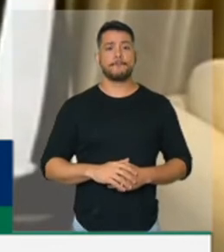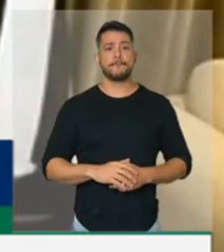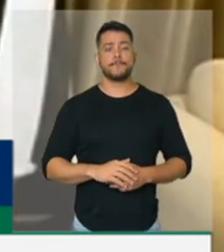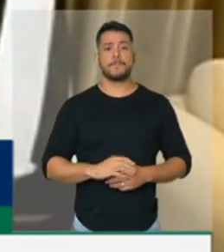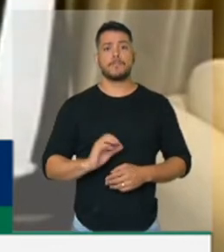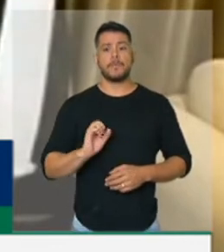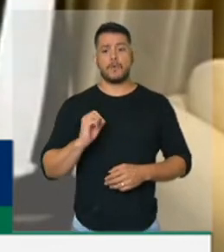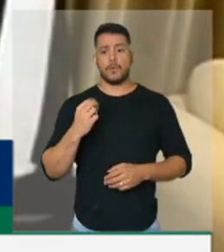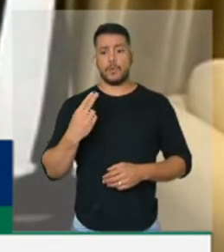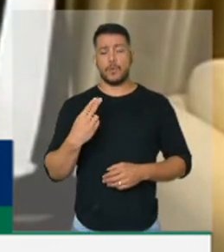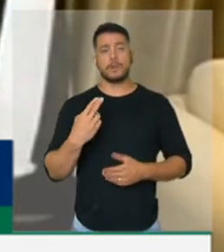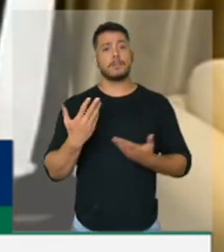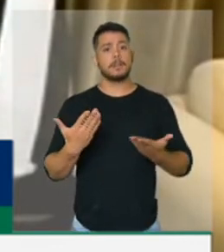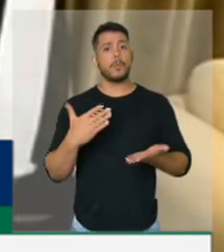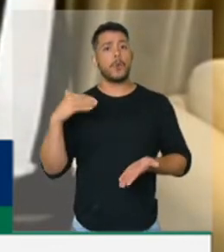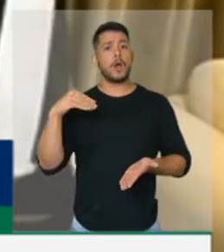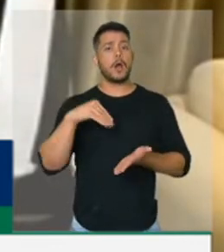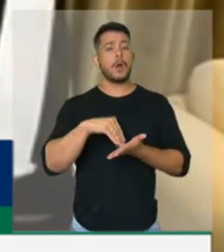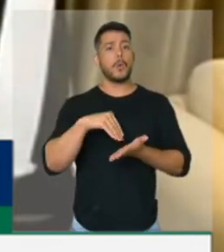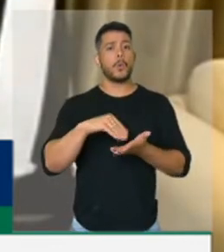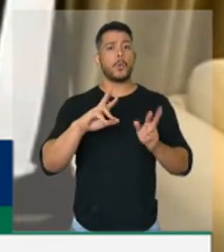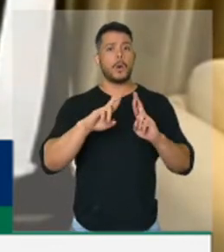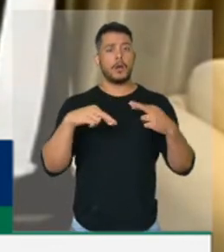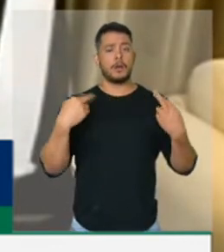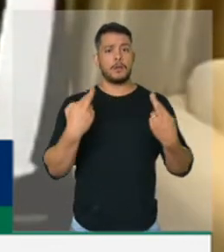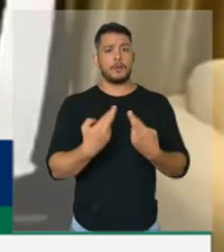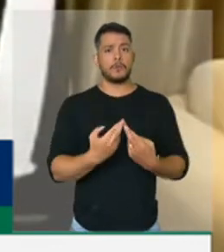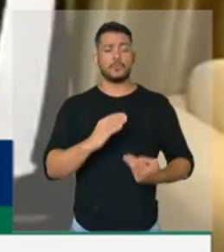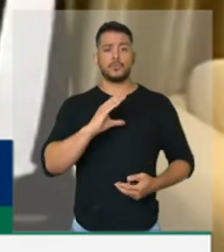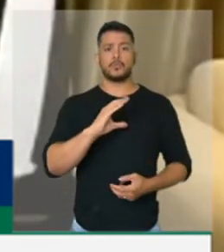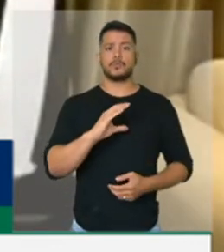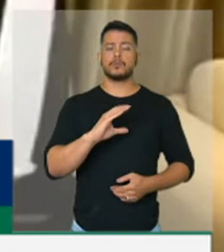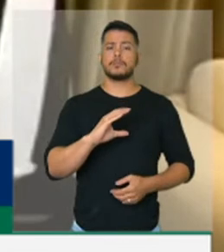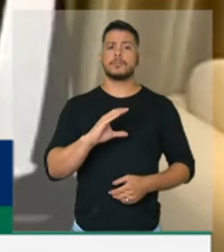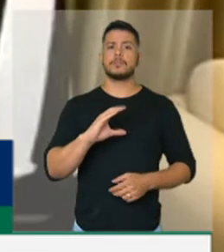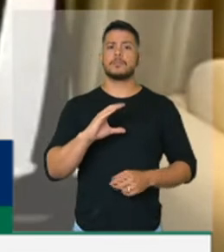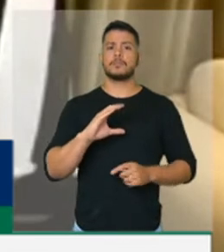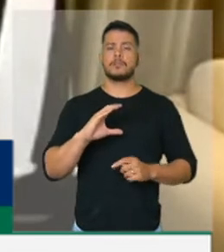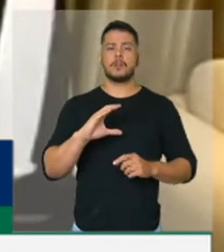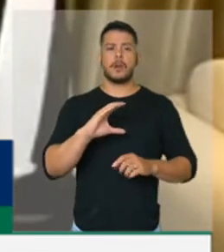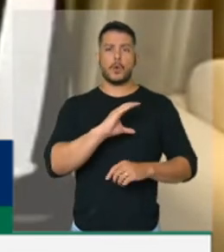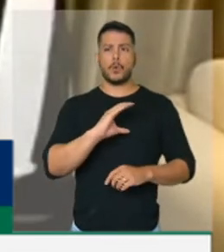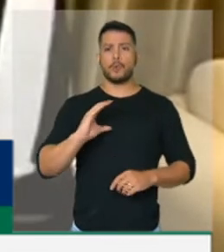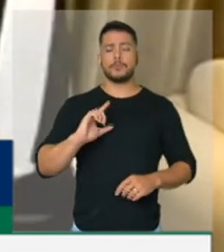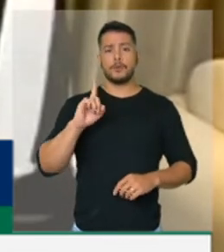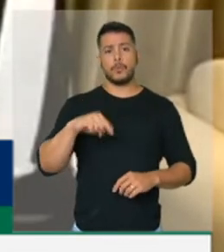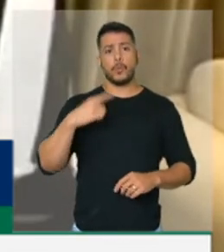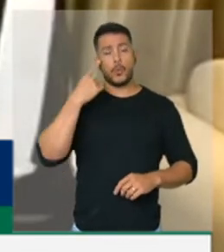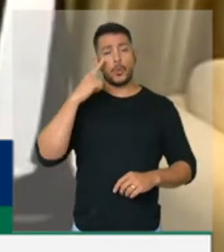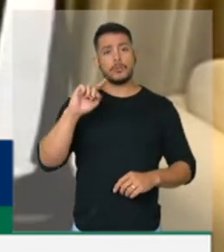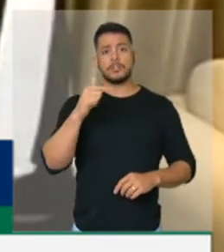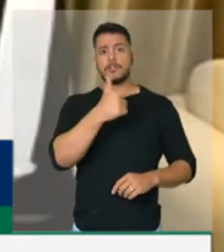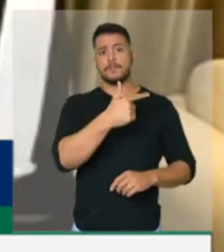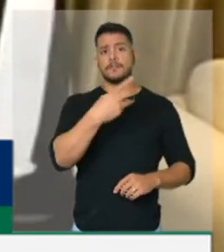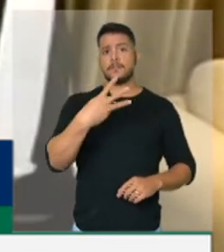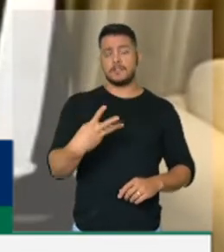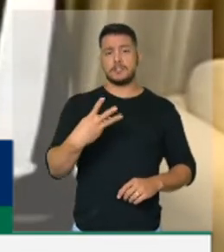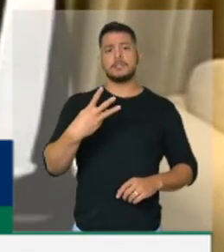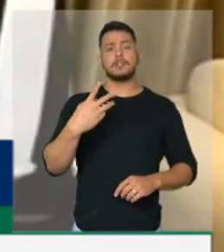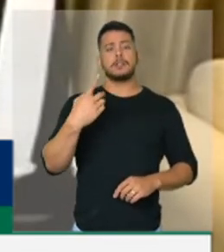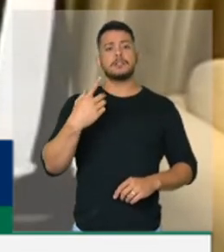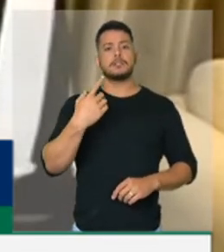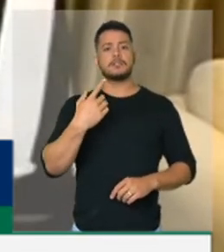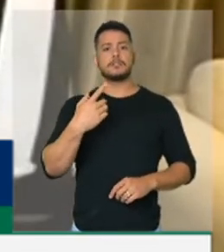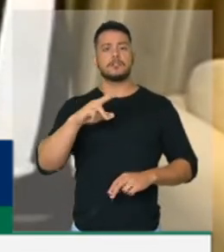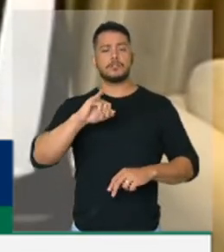última reunião deliberativa da Comissão de Seguridade Social e Família havia ocorrido na quarta-feira, dia 23 de 6 de 21, exatamente na data em